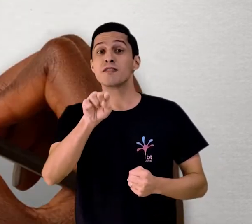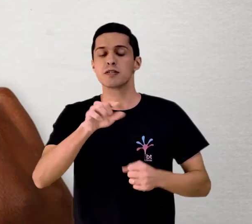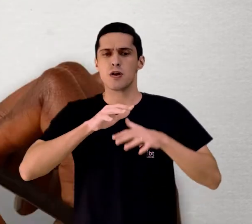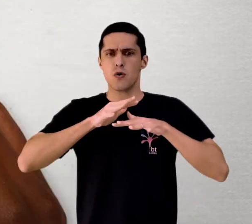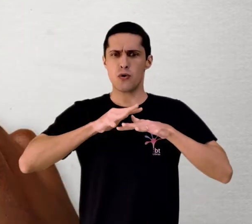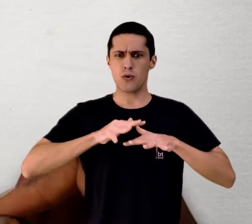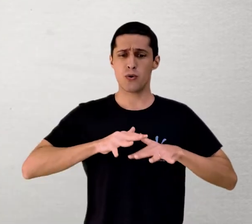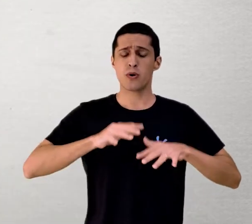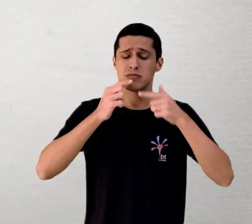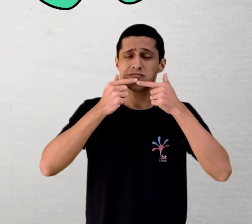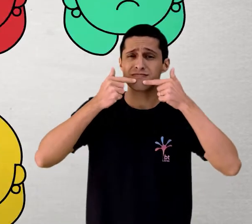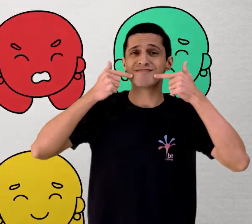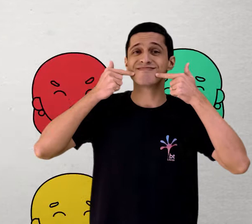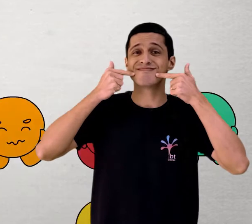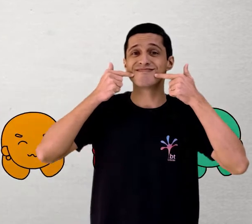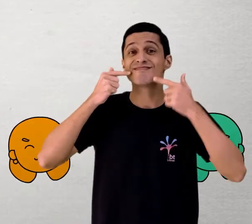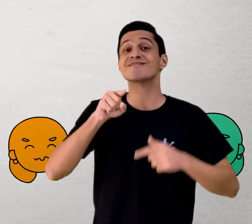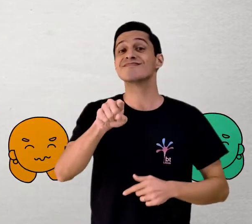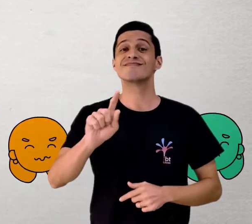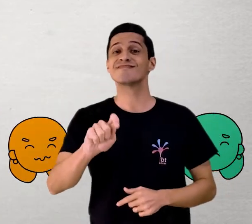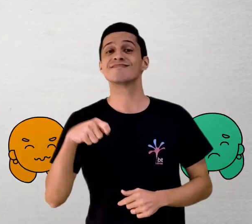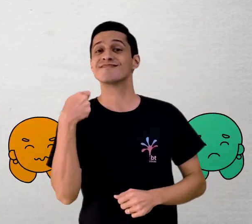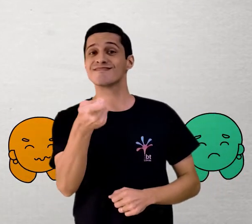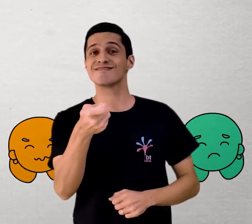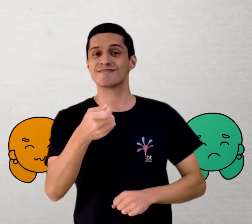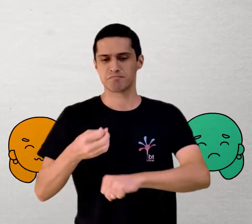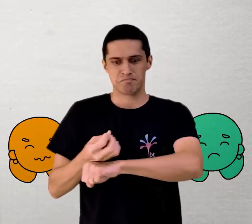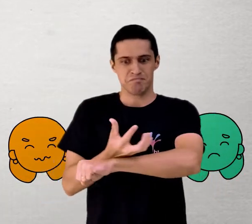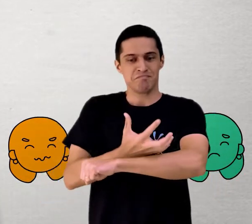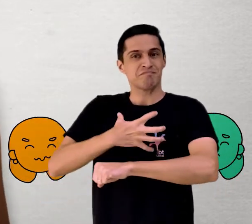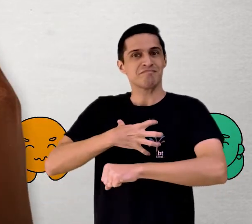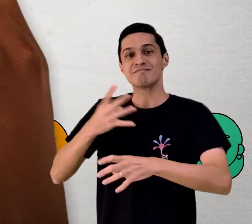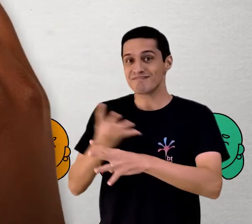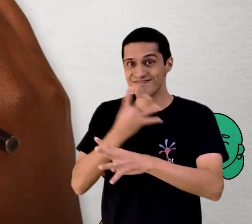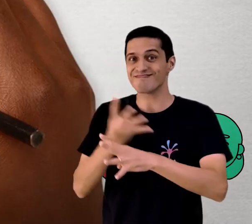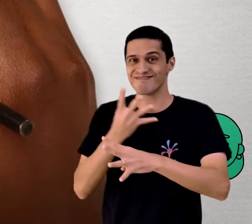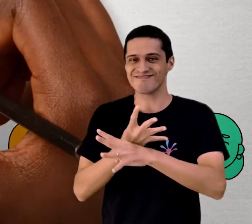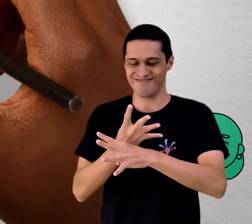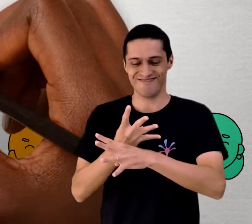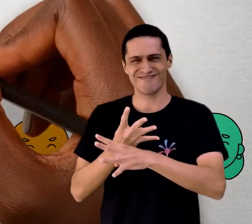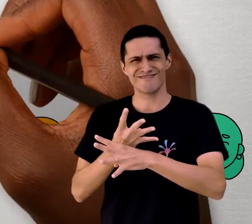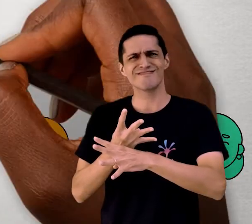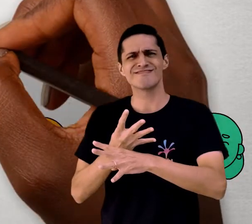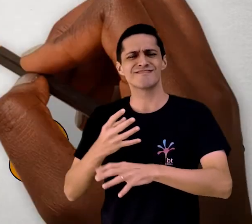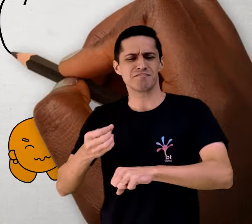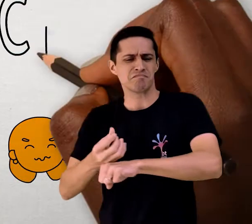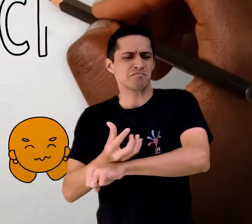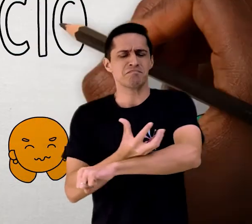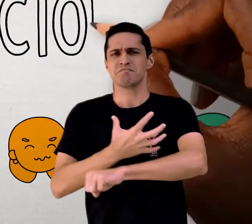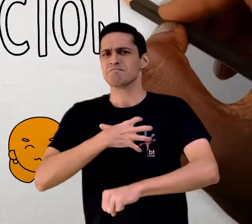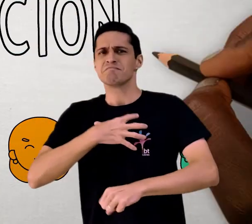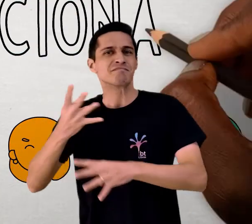de forma saudável a essas situações adversas, você tem resiliência emocional. Você sabe o que é resiliência